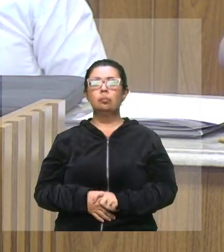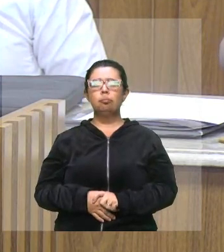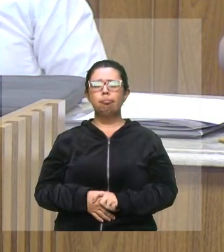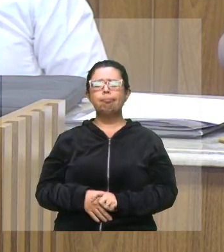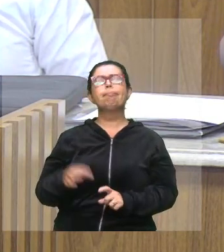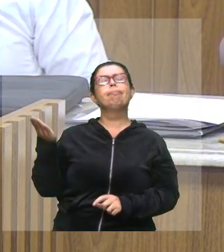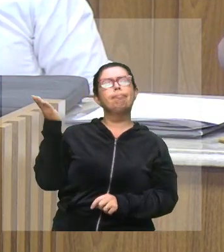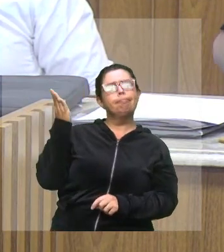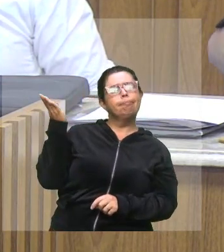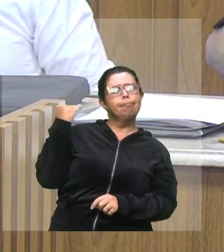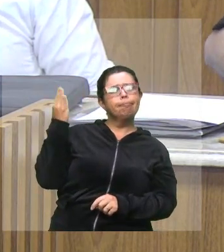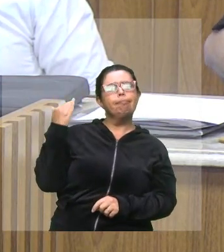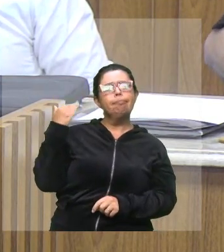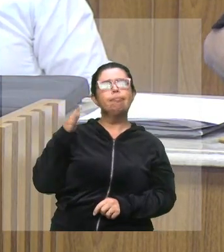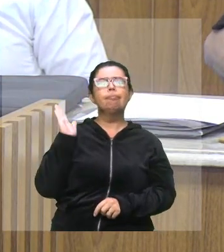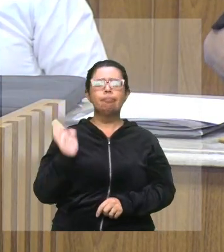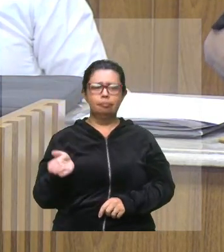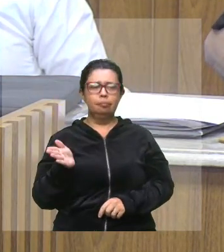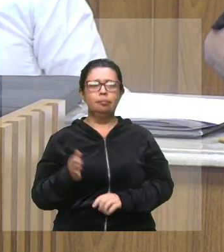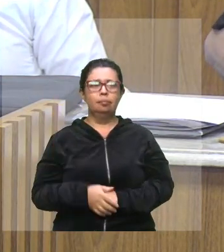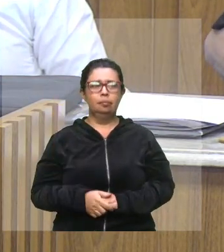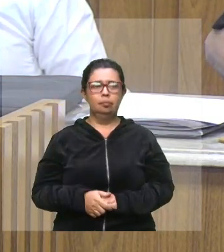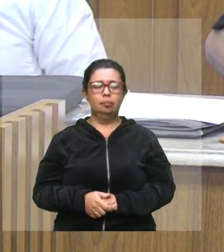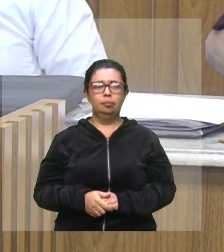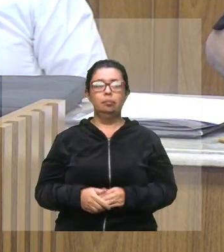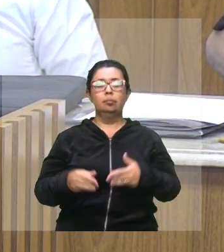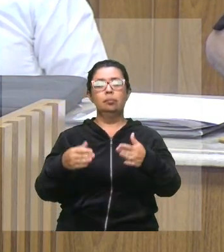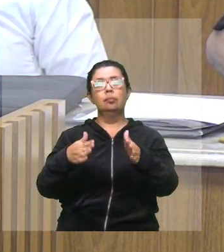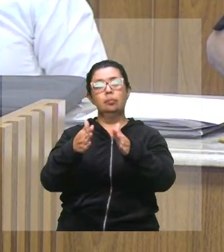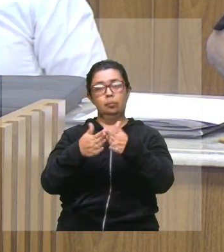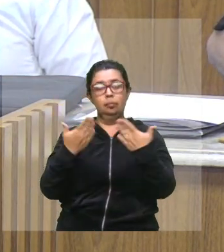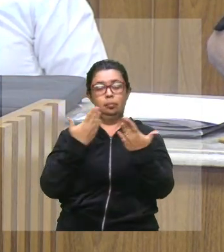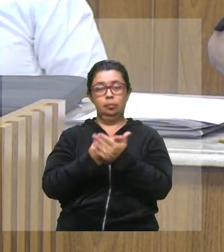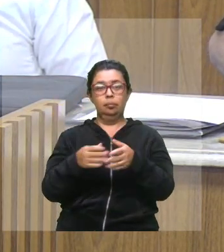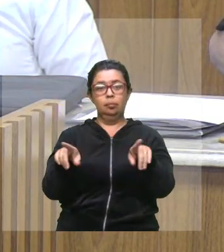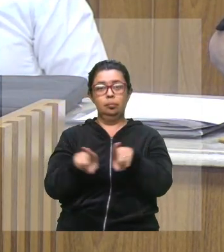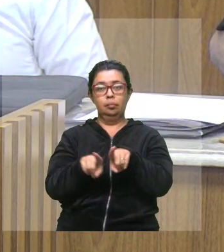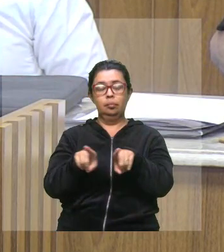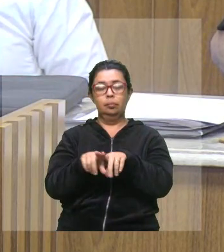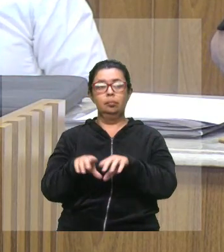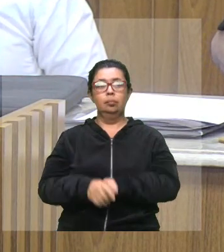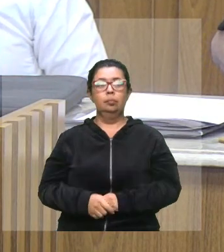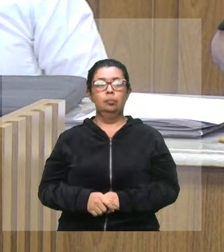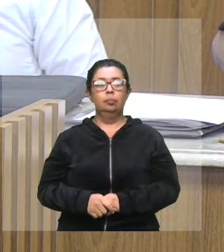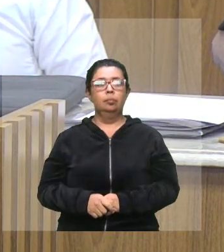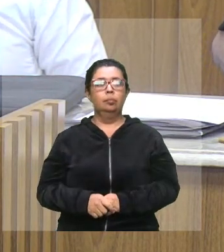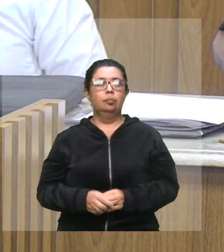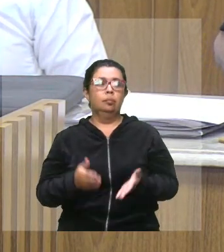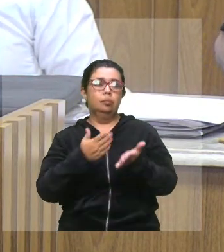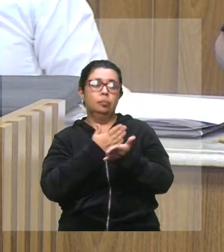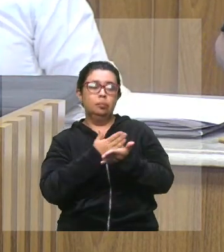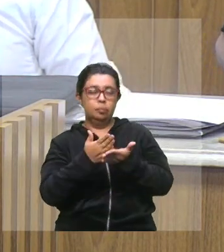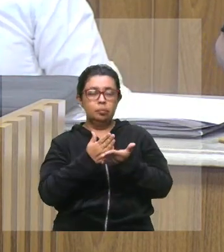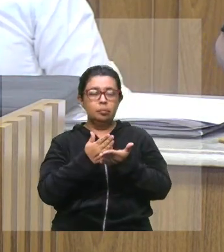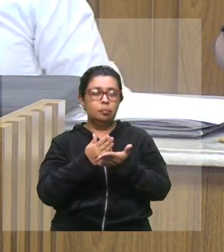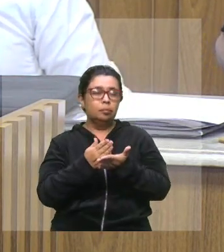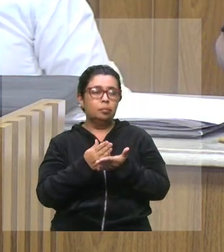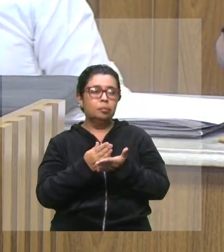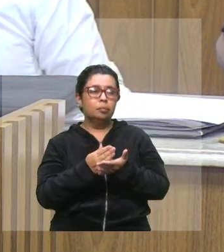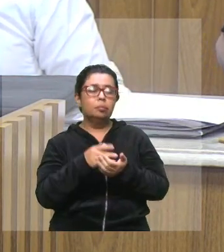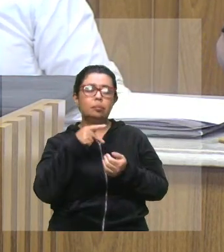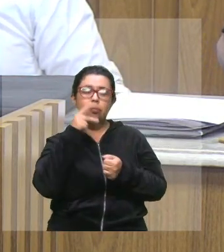já, indicação e requerimento, que desde o comecinho que fala sobre a